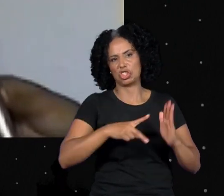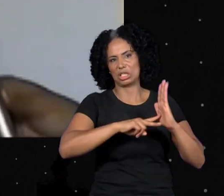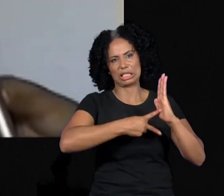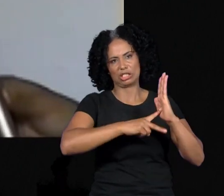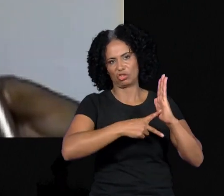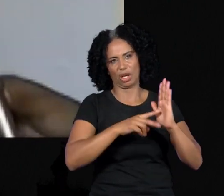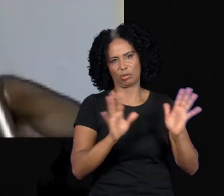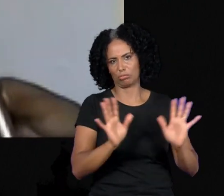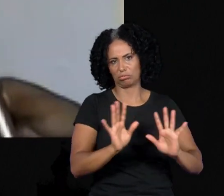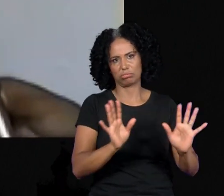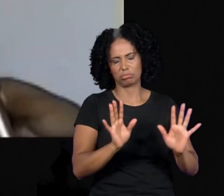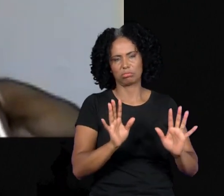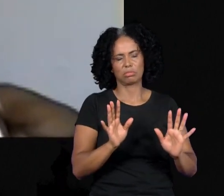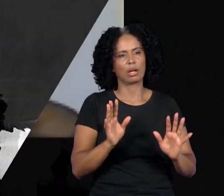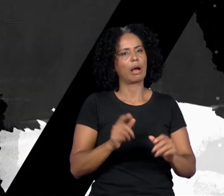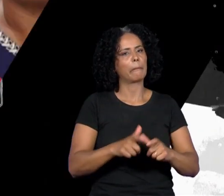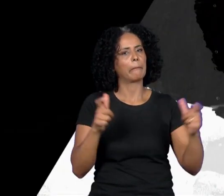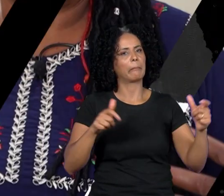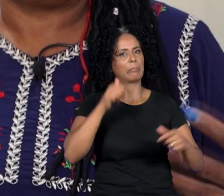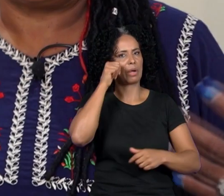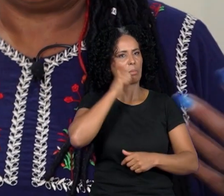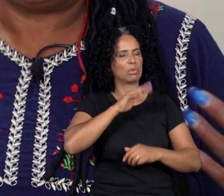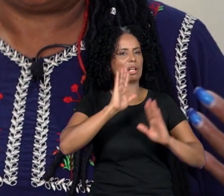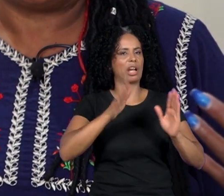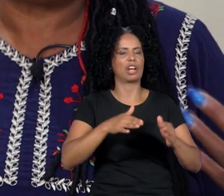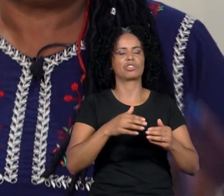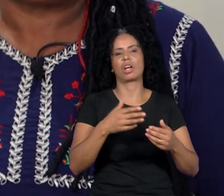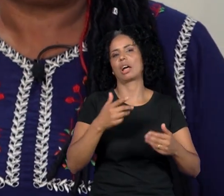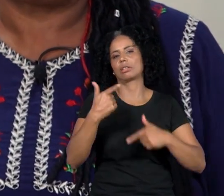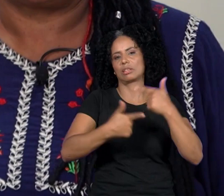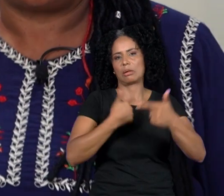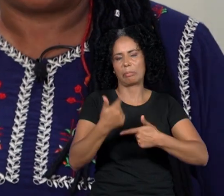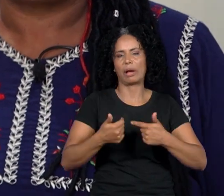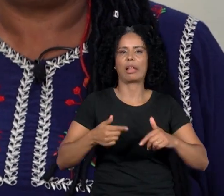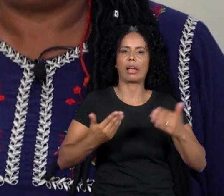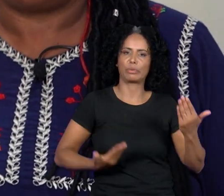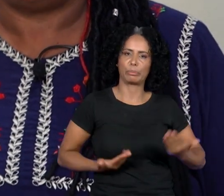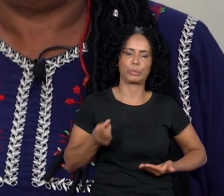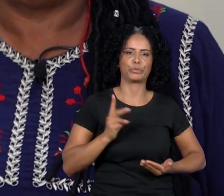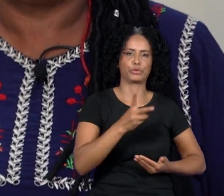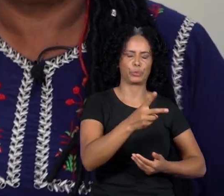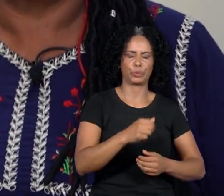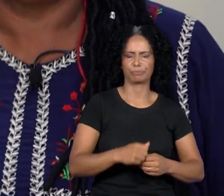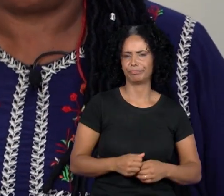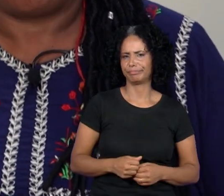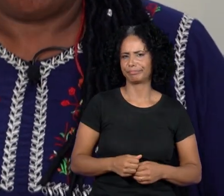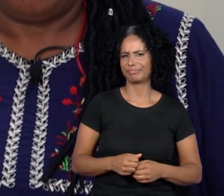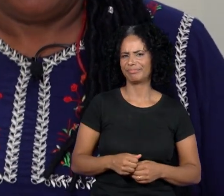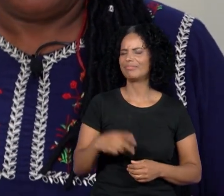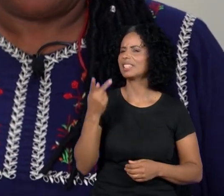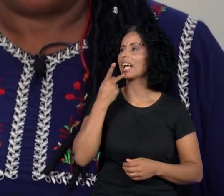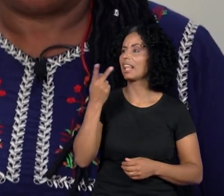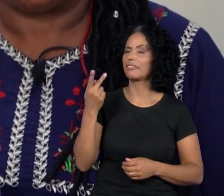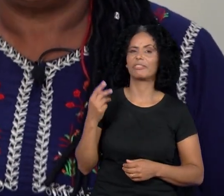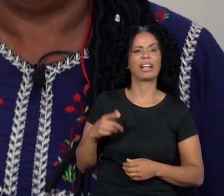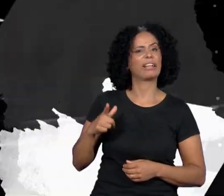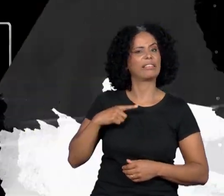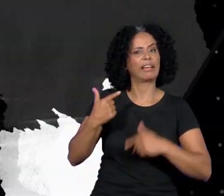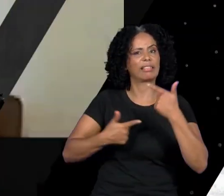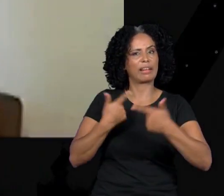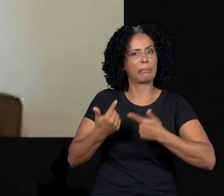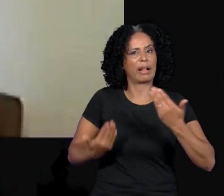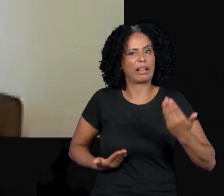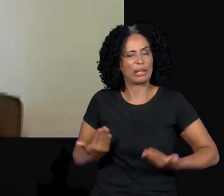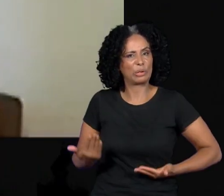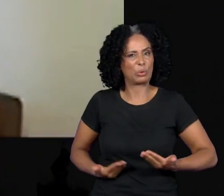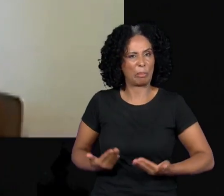foram destituídas das leis trabalhistas. Ela dizia que ser trabalhadora doméstica não é o destino final, né? Que você pode mudar a